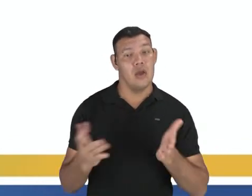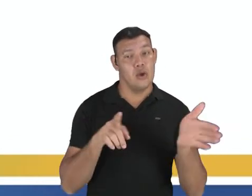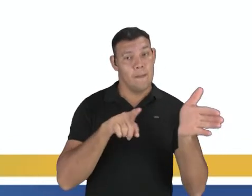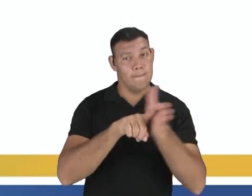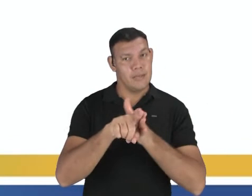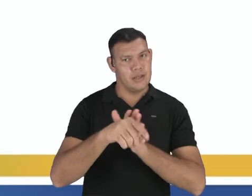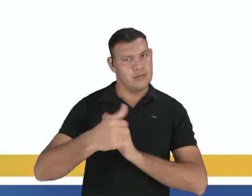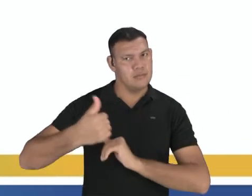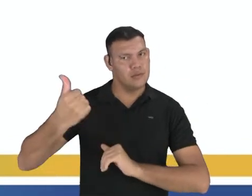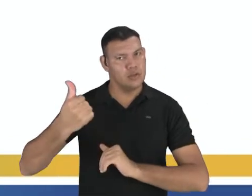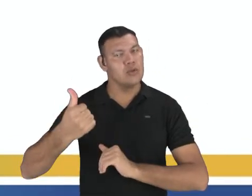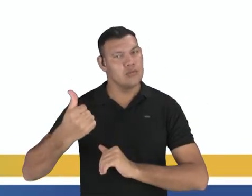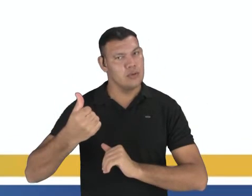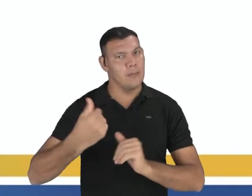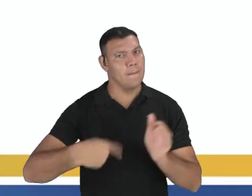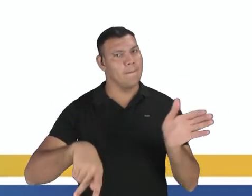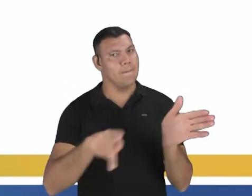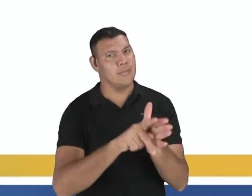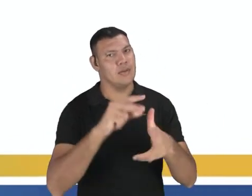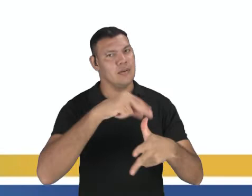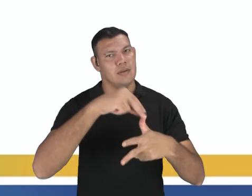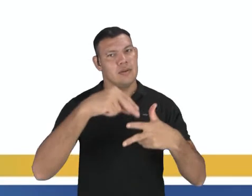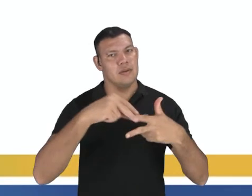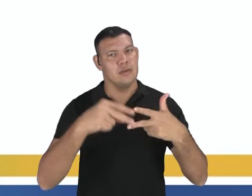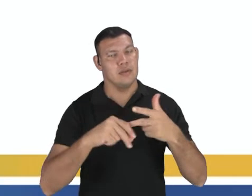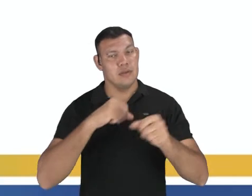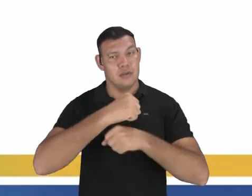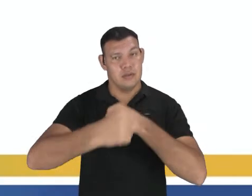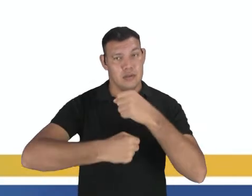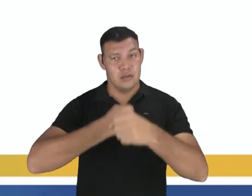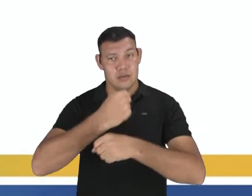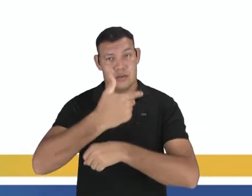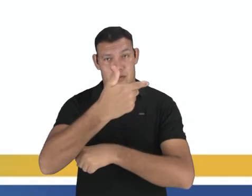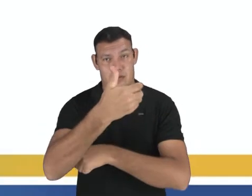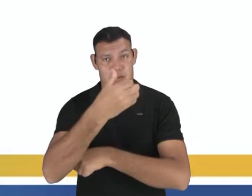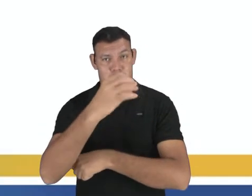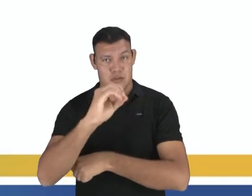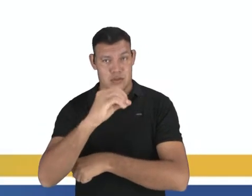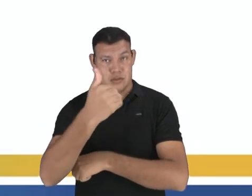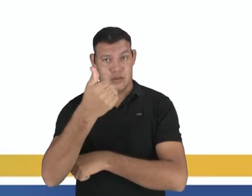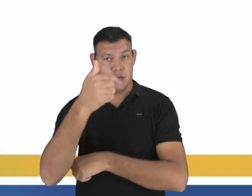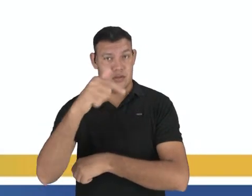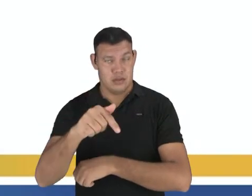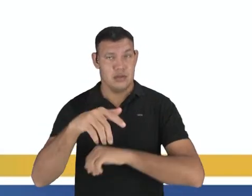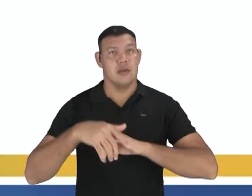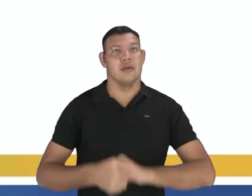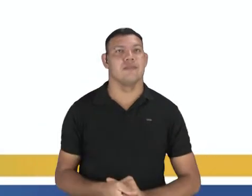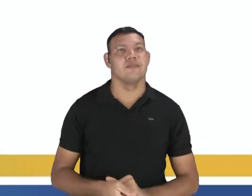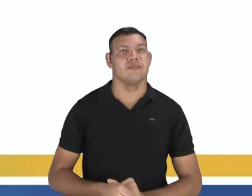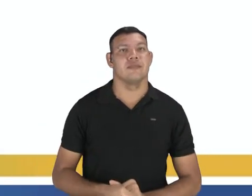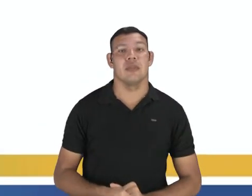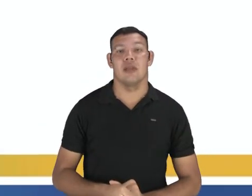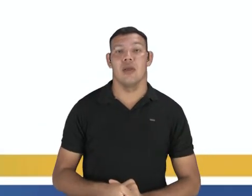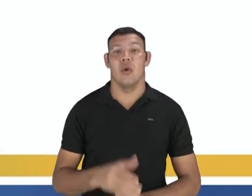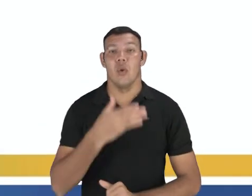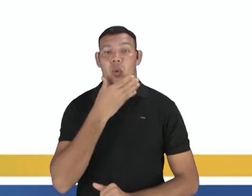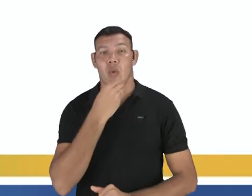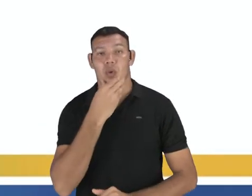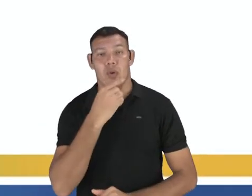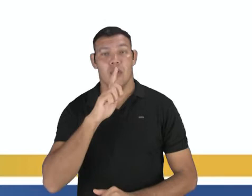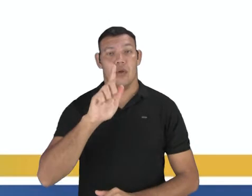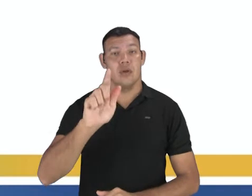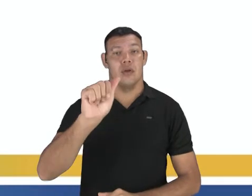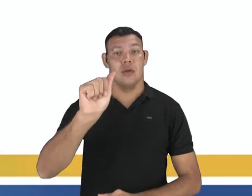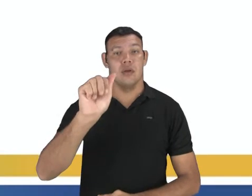de 2017. Vamos lá? Garcia tinha se chegado ao cadáver, levantara o